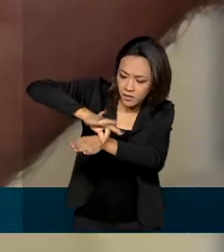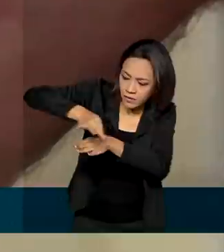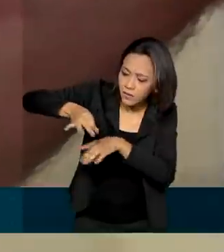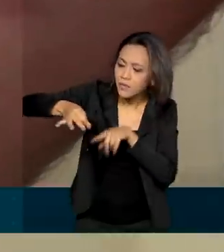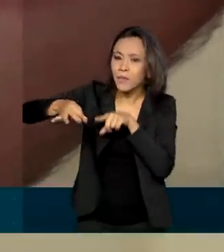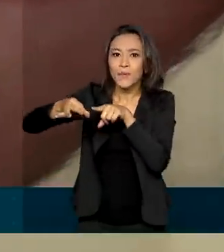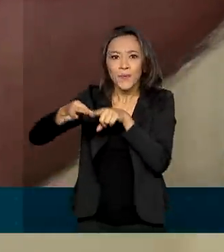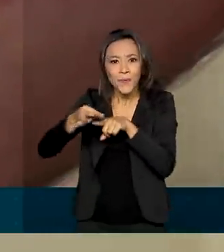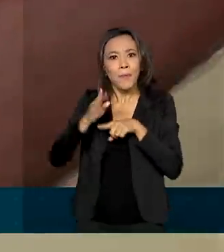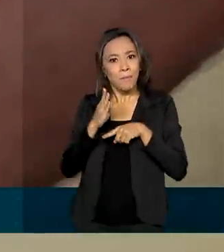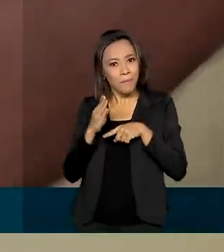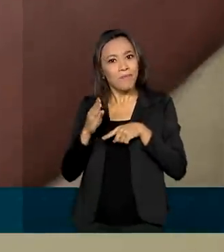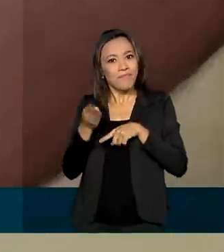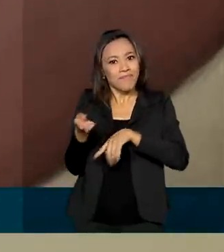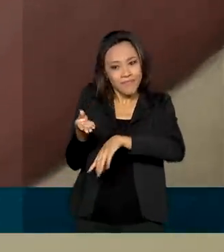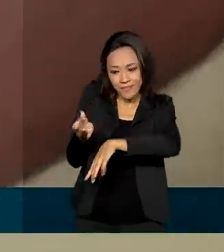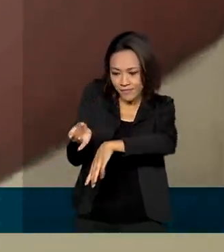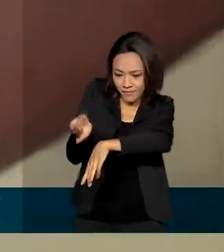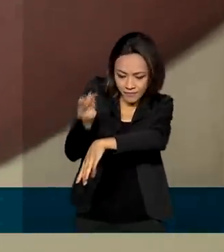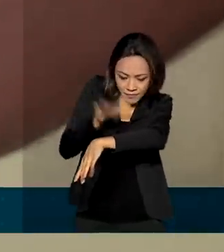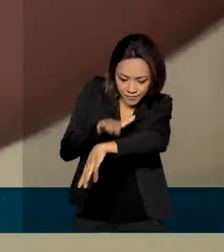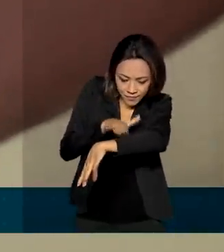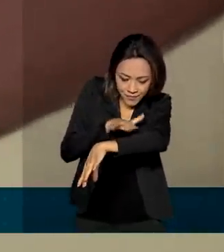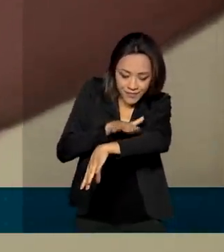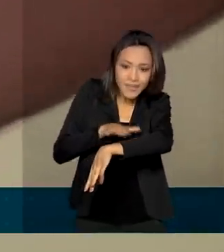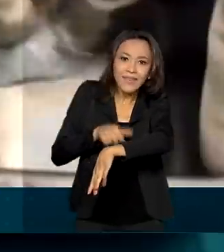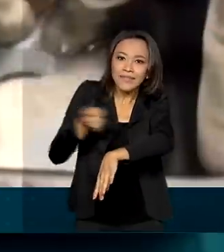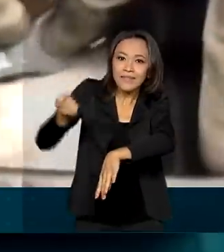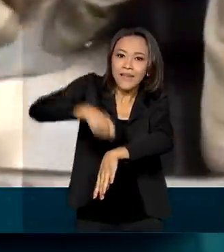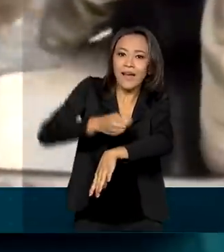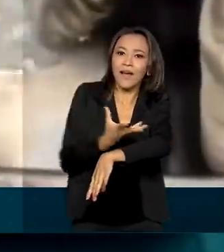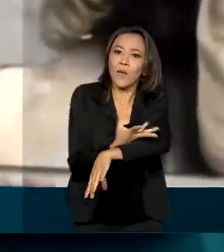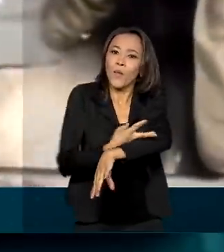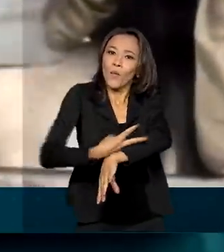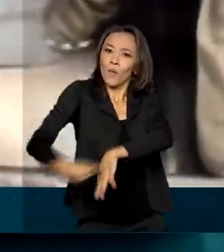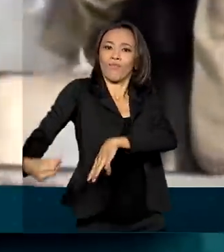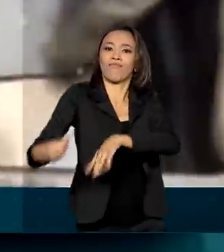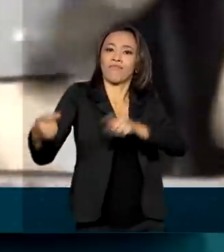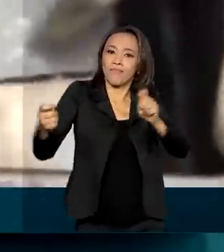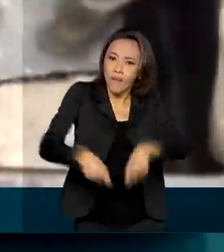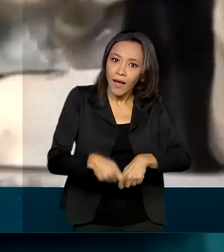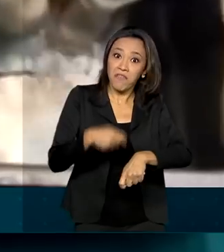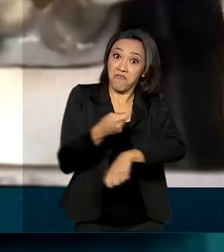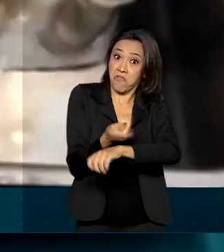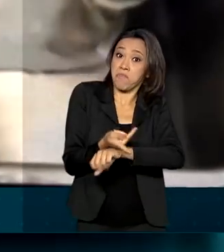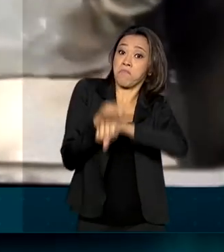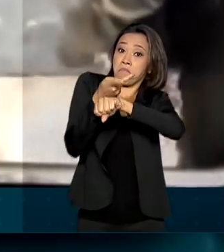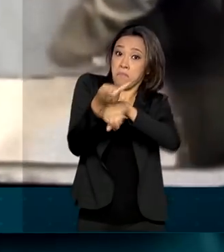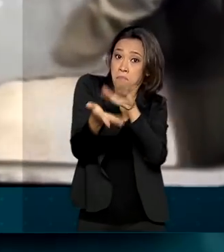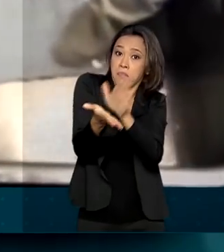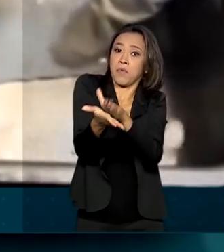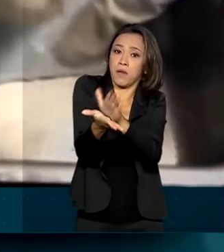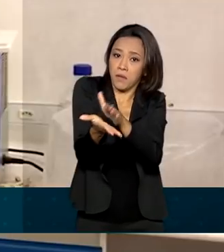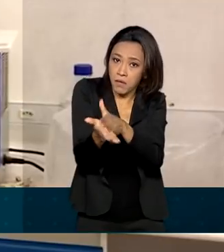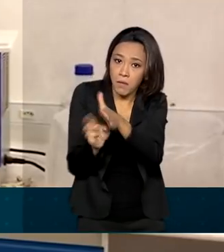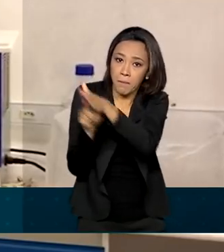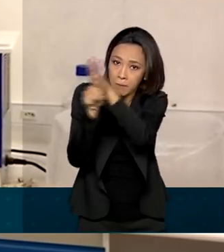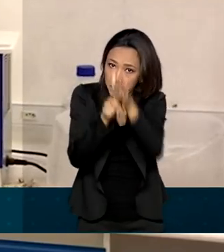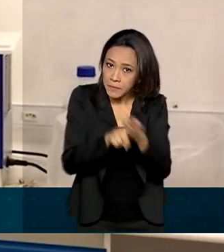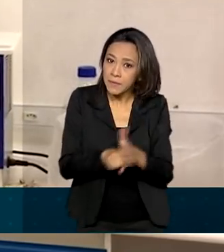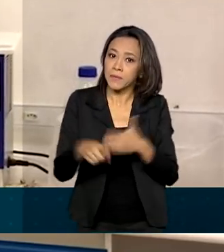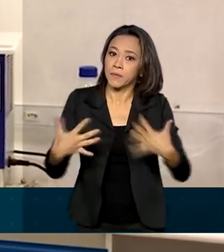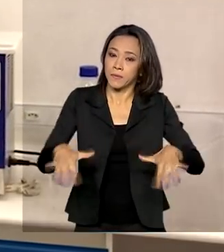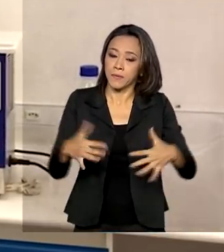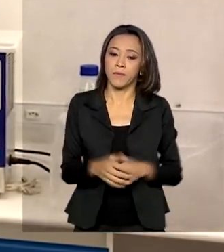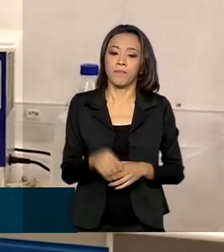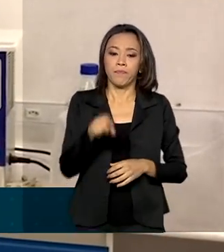curativo biológico para cicatrização de queimaduras. O projeto foi premiado pela comunidade médica. Isso é